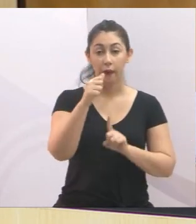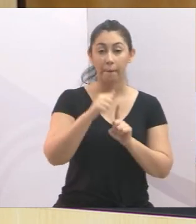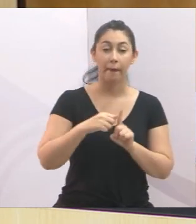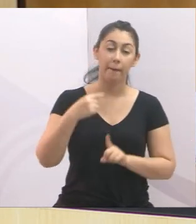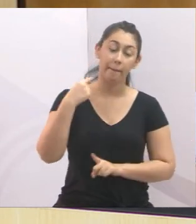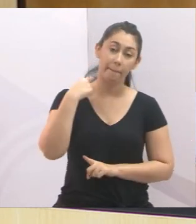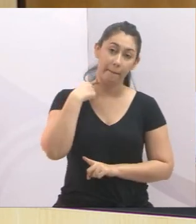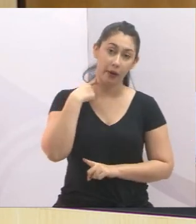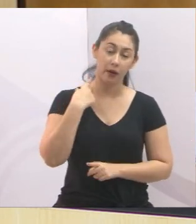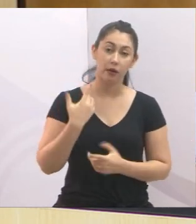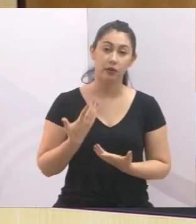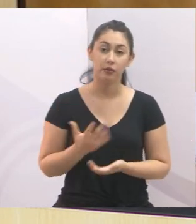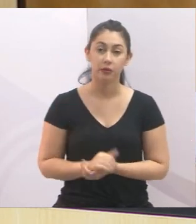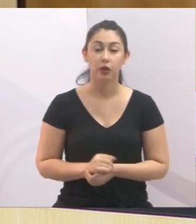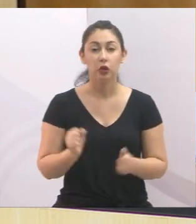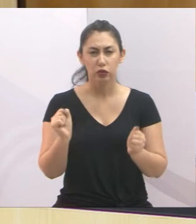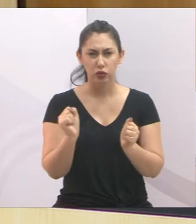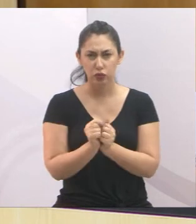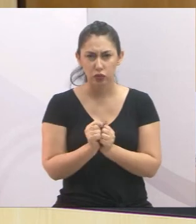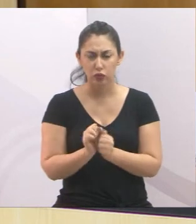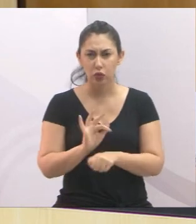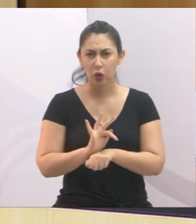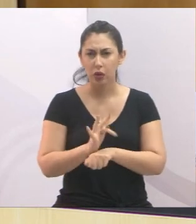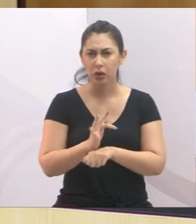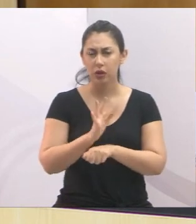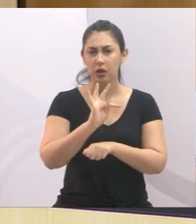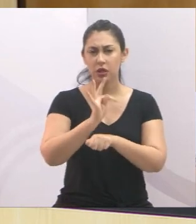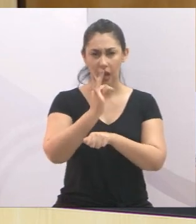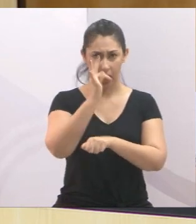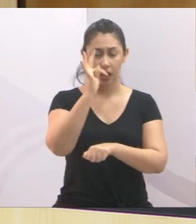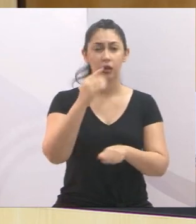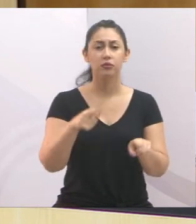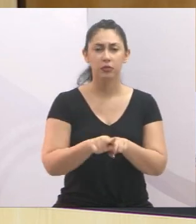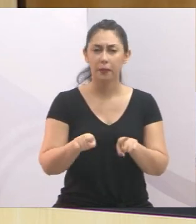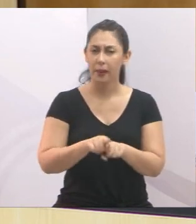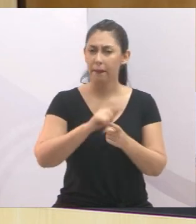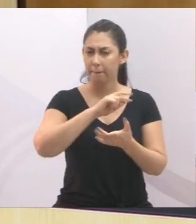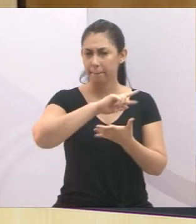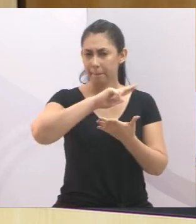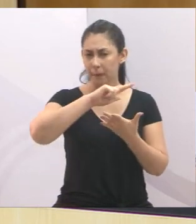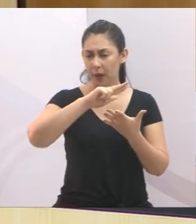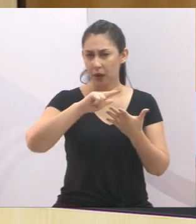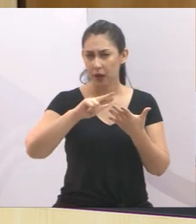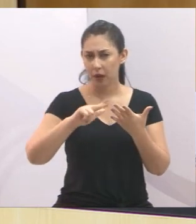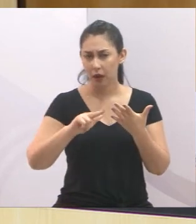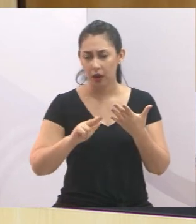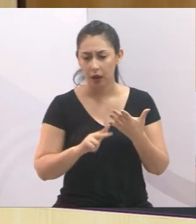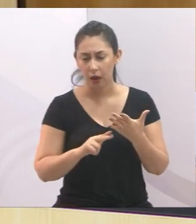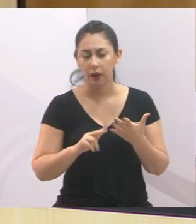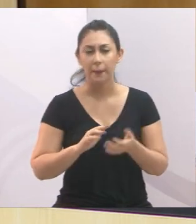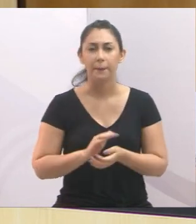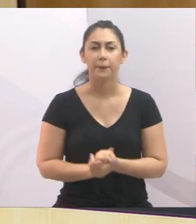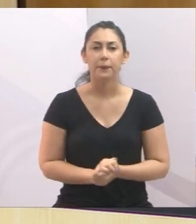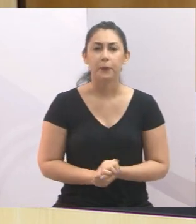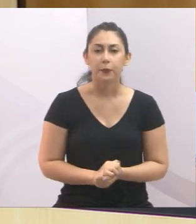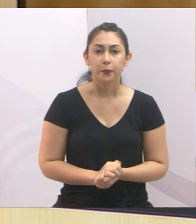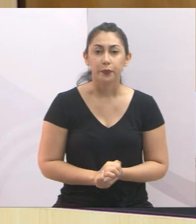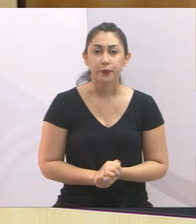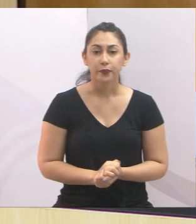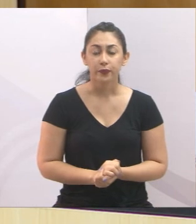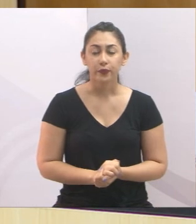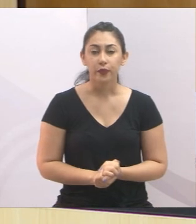com a presença de técnicos da Caixa Econômica Federal, da Fundação Prolar local e de membros da Casa Legislativa